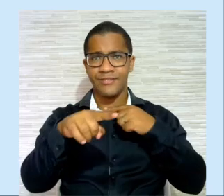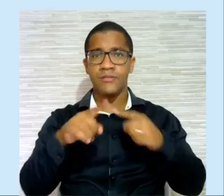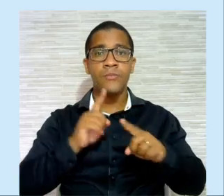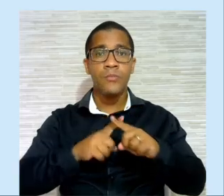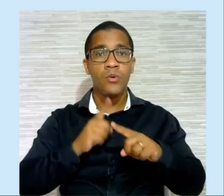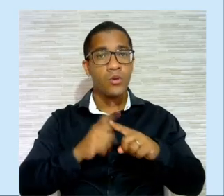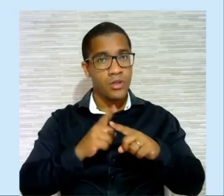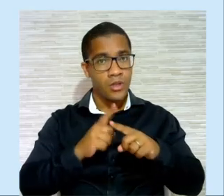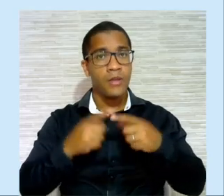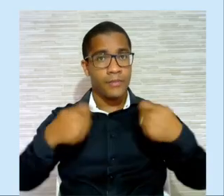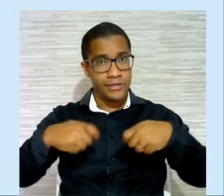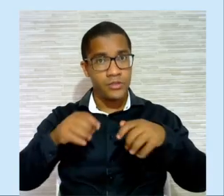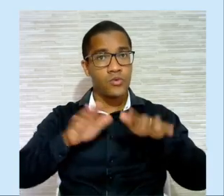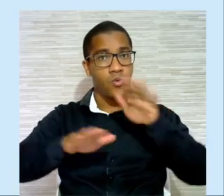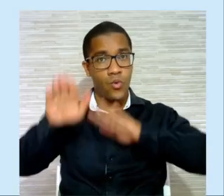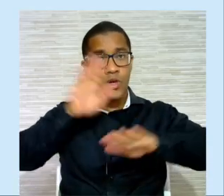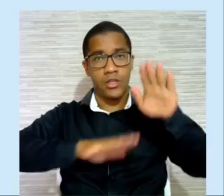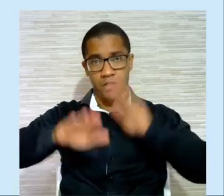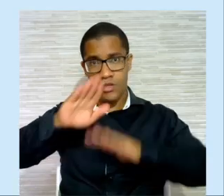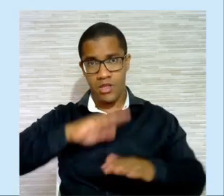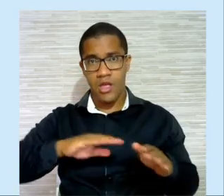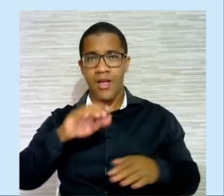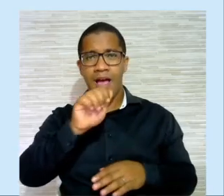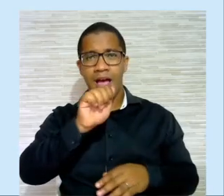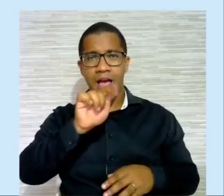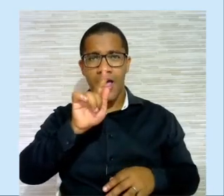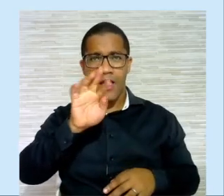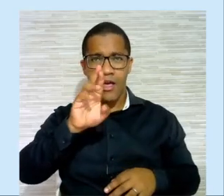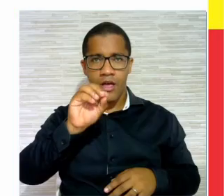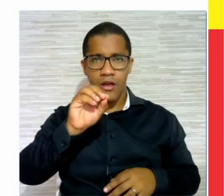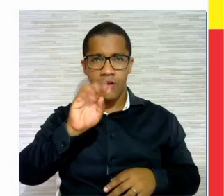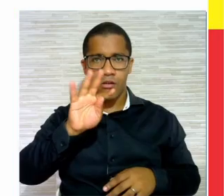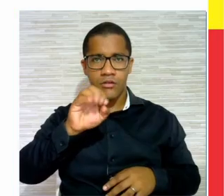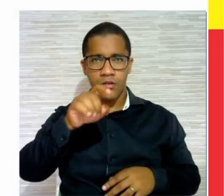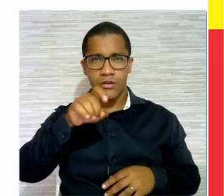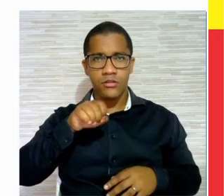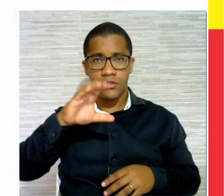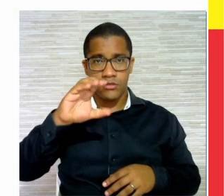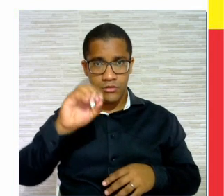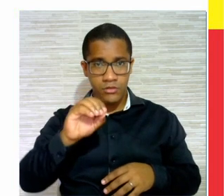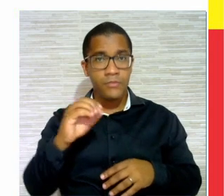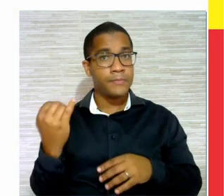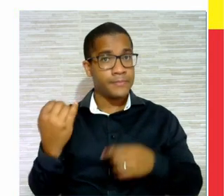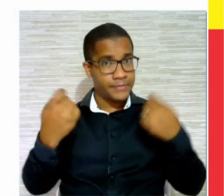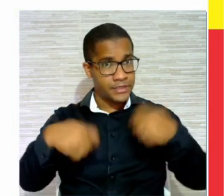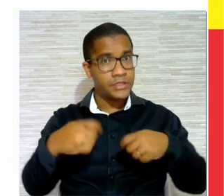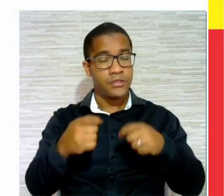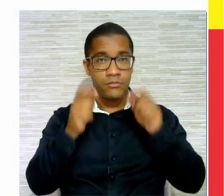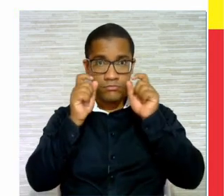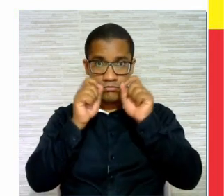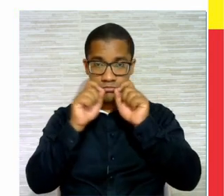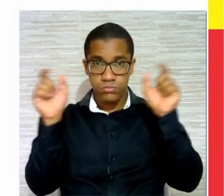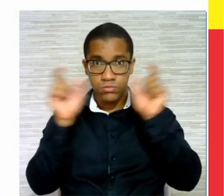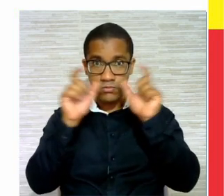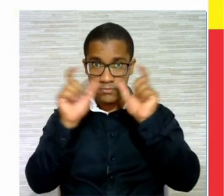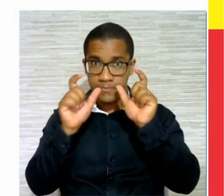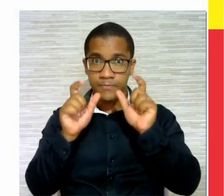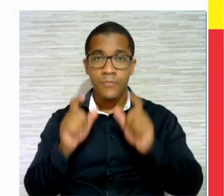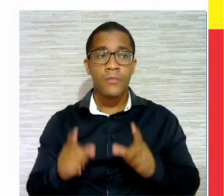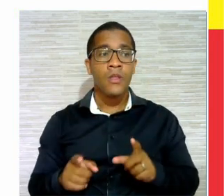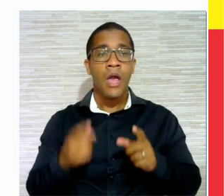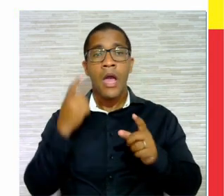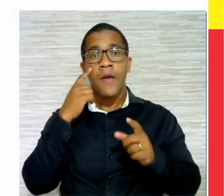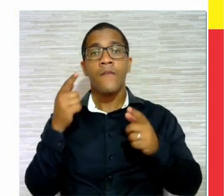o uso de agrotóxicos. Ok? Acompanhe na tela mais uma vez. A gente está falando aí sobre agricultura comercial e vemos aí